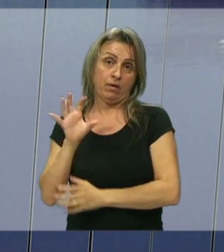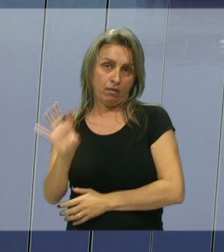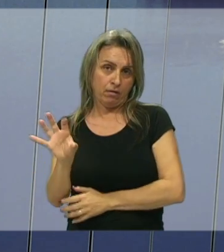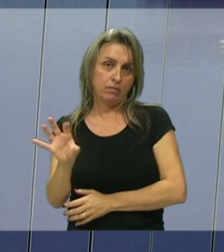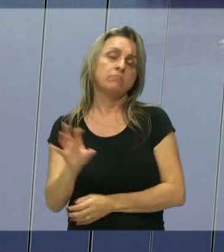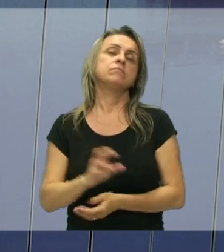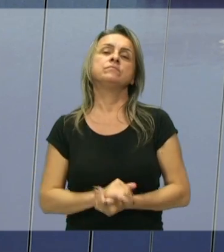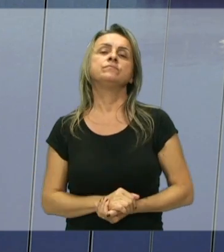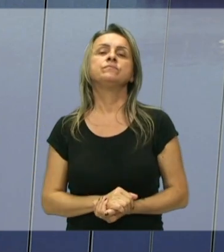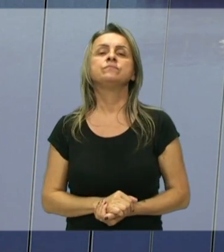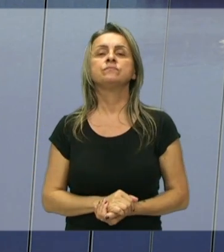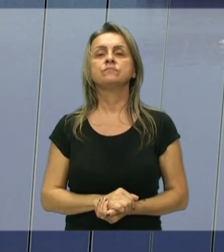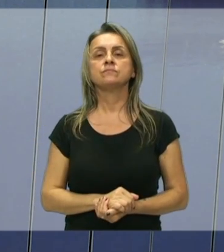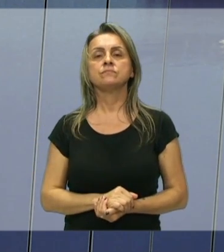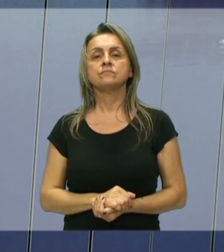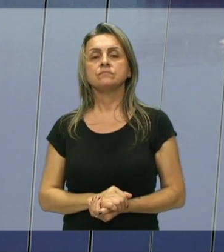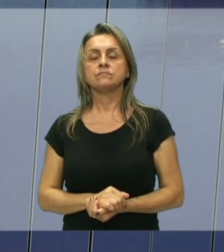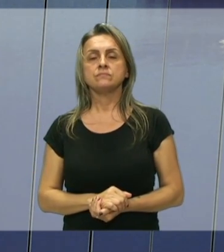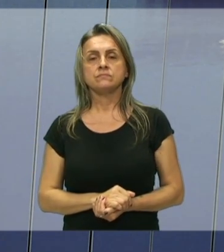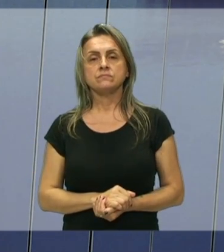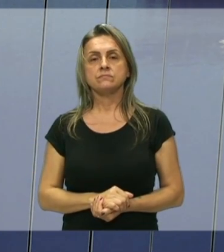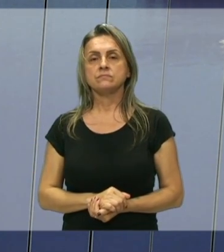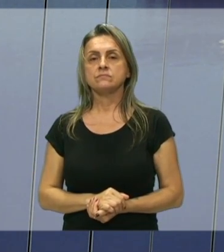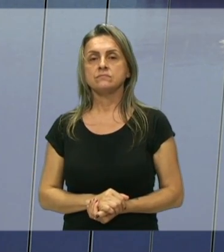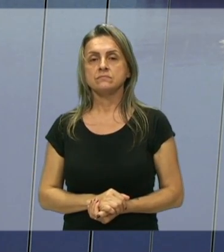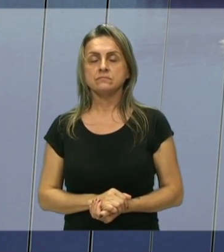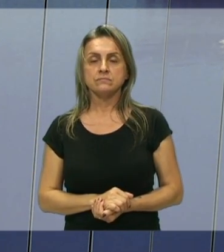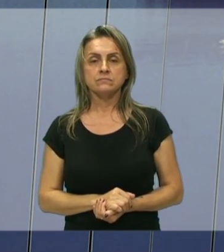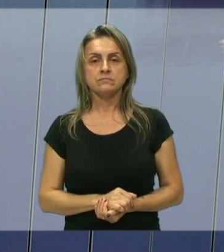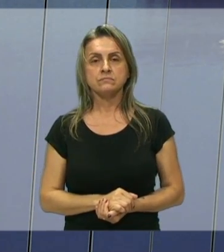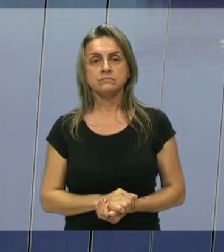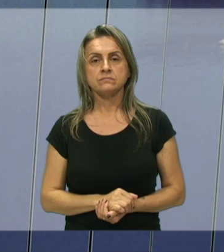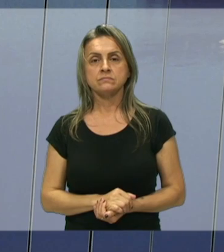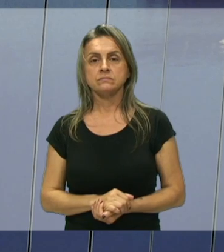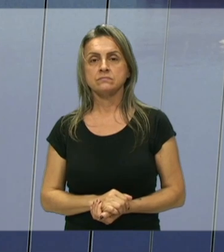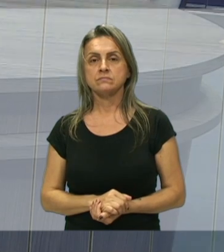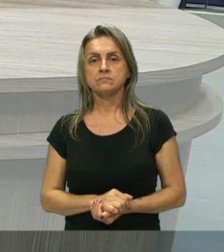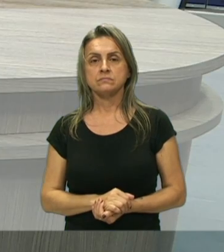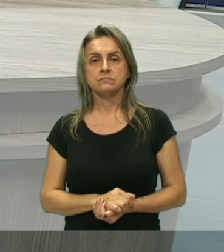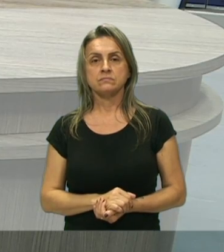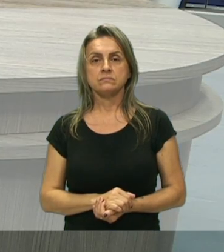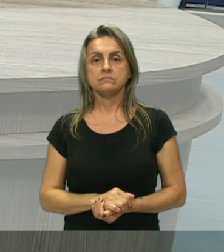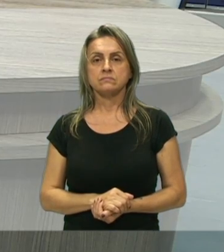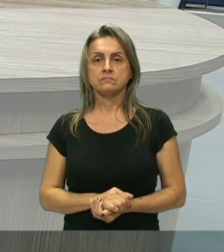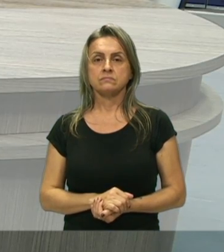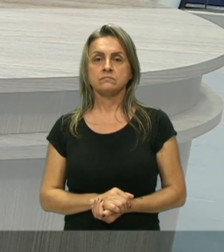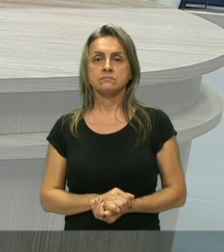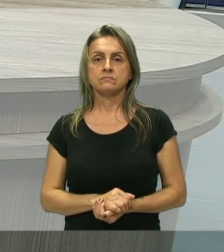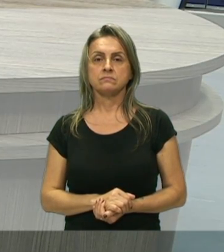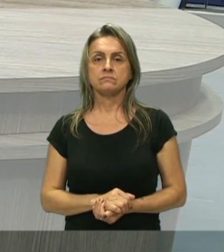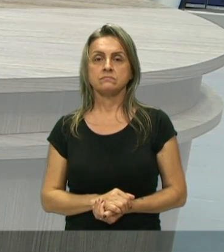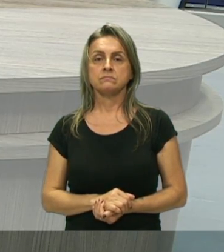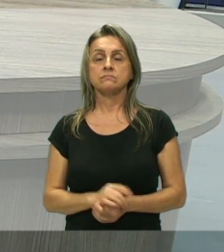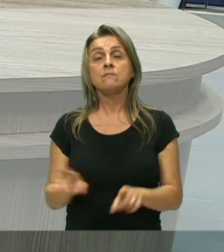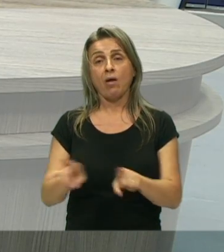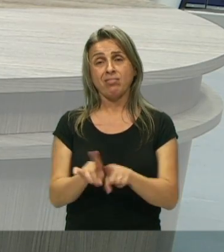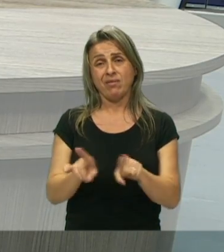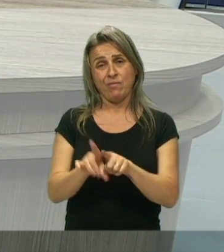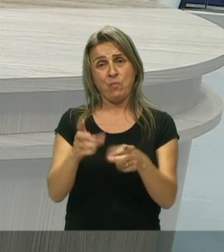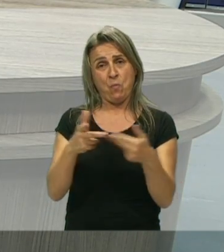que a gente mensura, mas não temos assim exemplos bem próximos